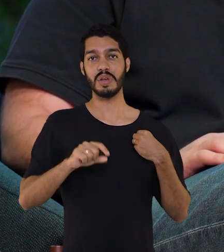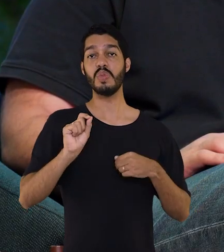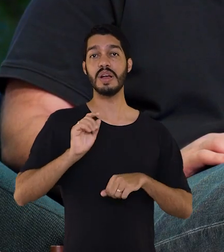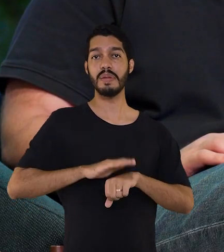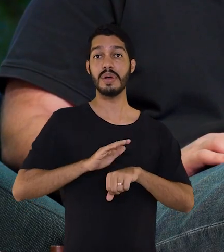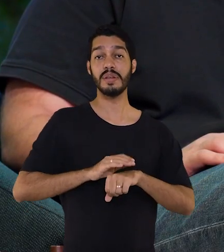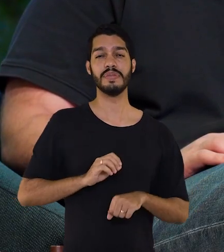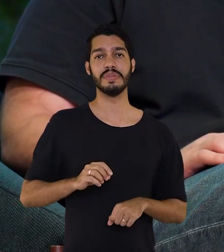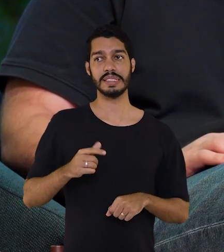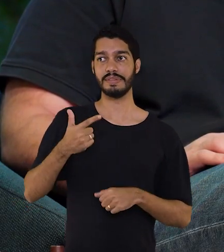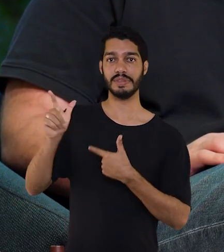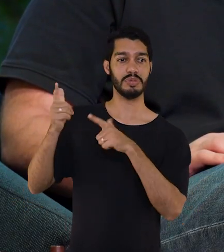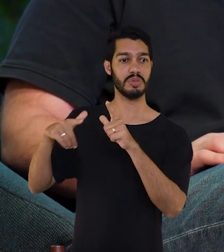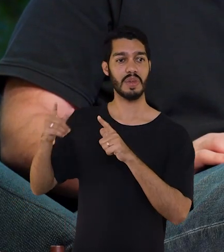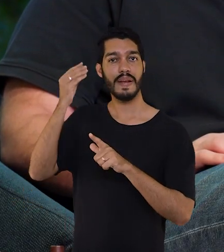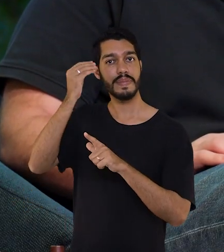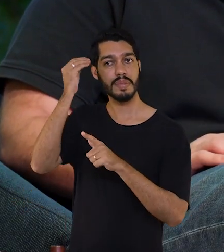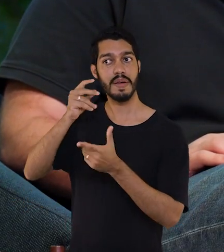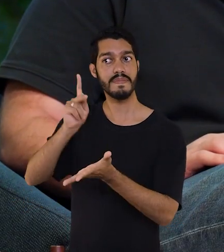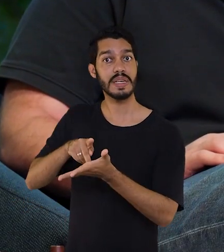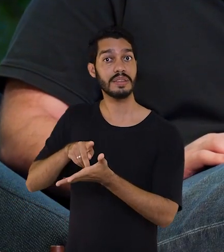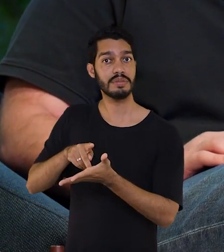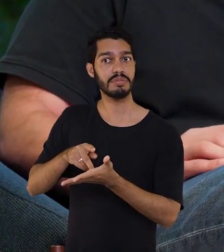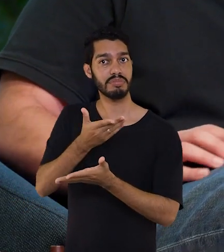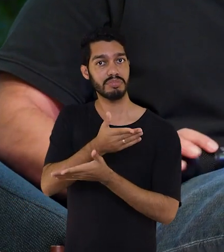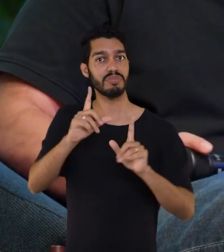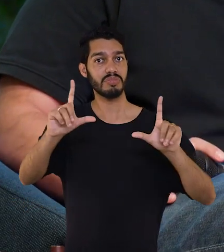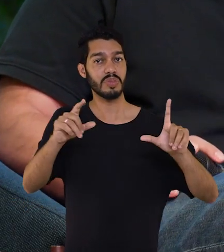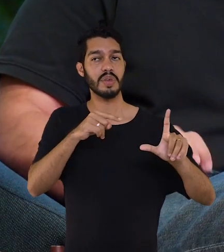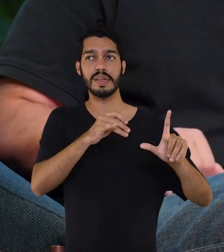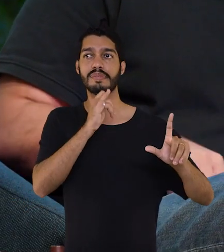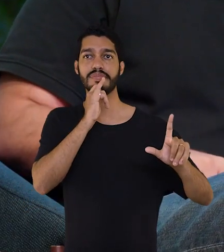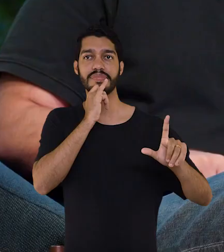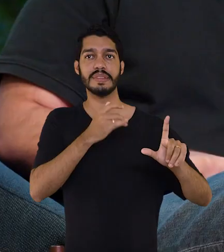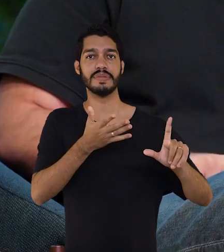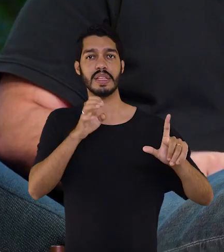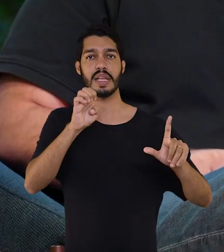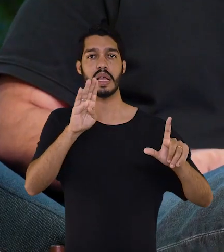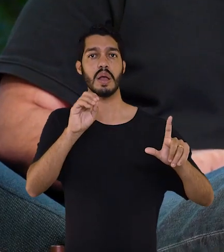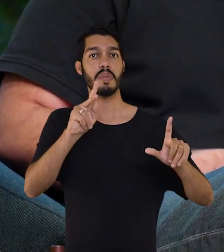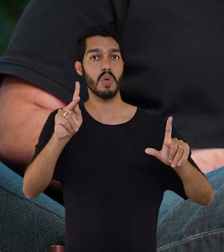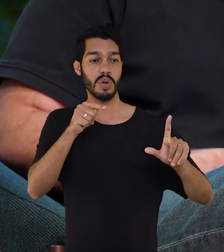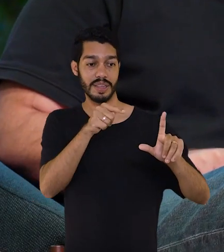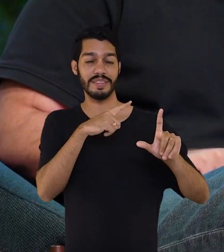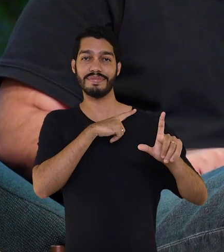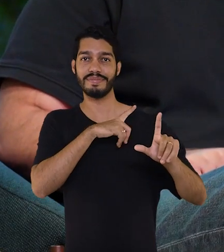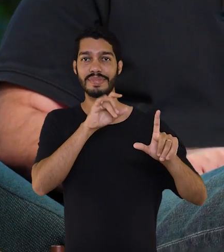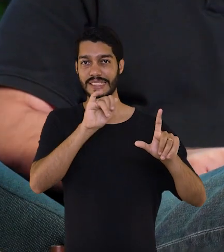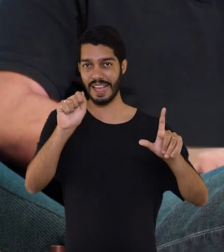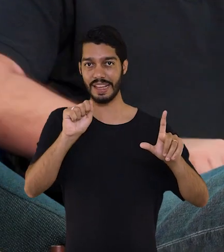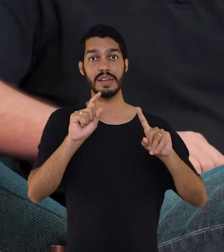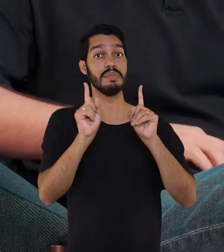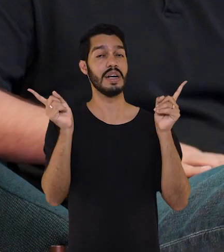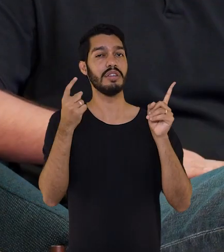Ele vai dar para vocês automaticamente cases relevantes desses portais de notícias, vai trazer exemplificações nesse e-book está